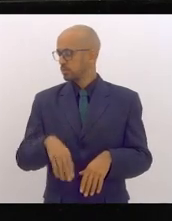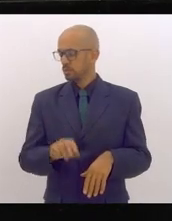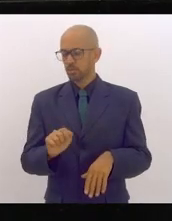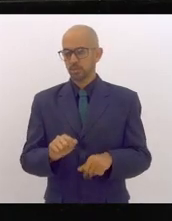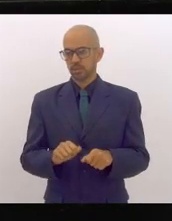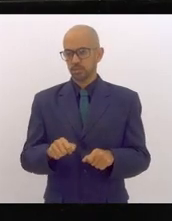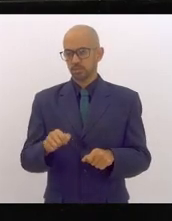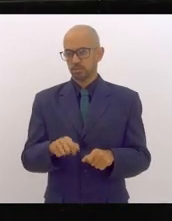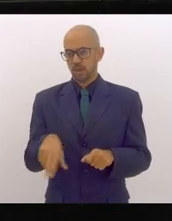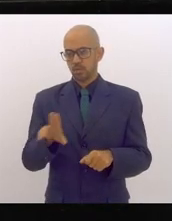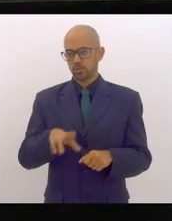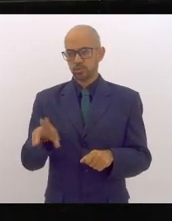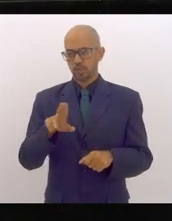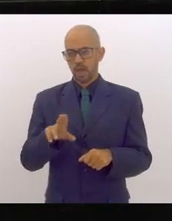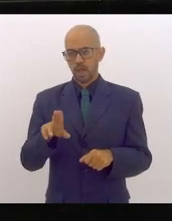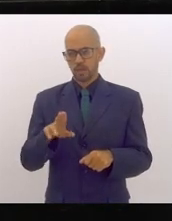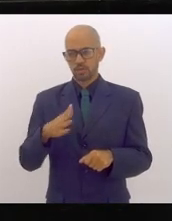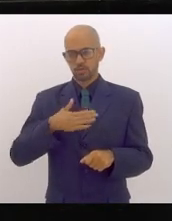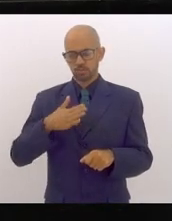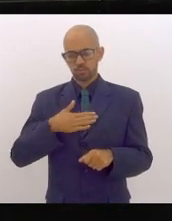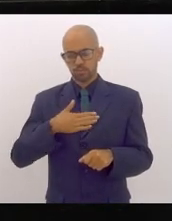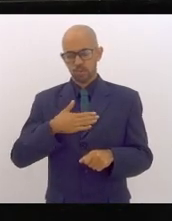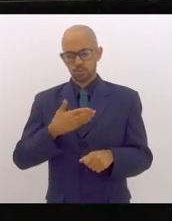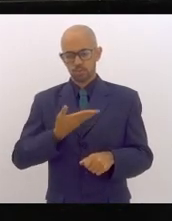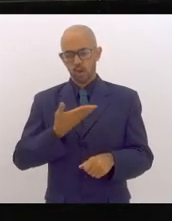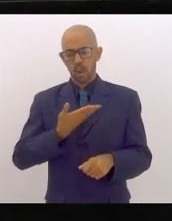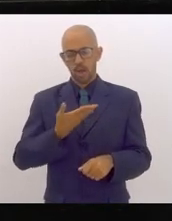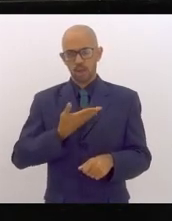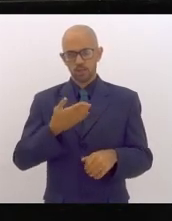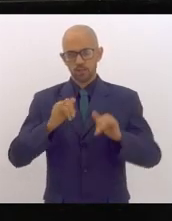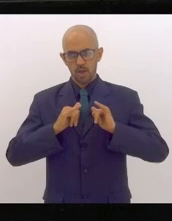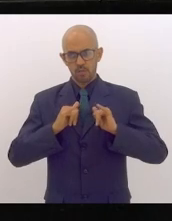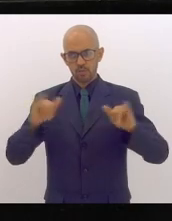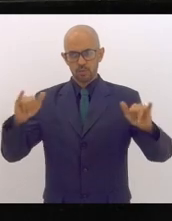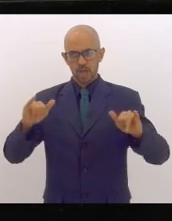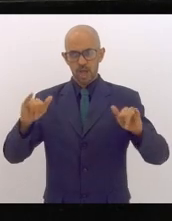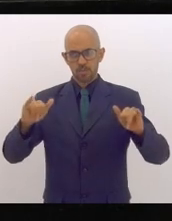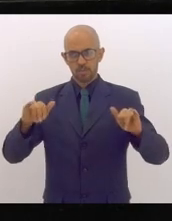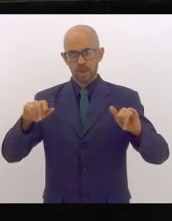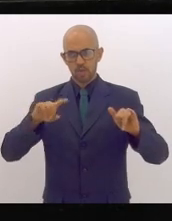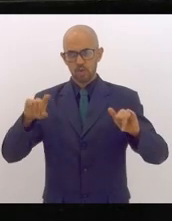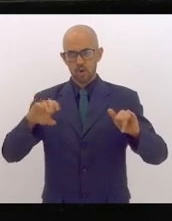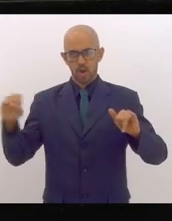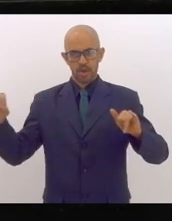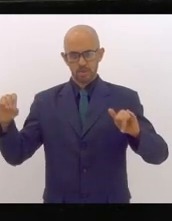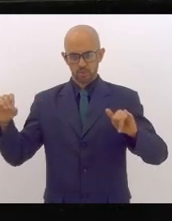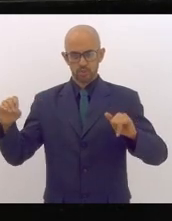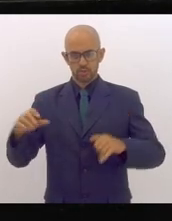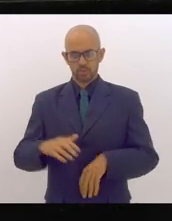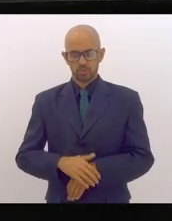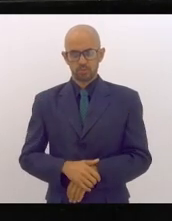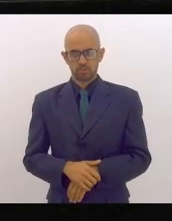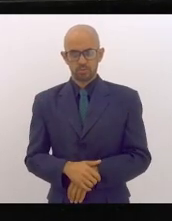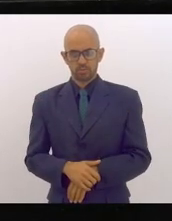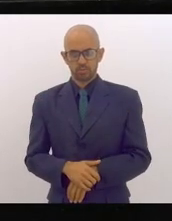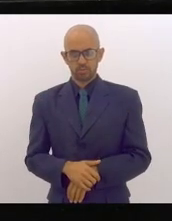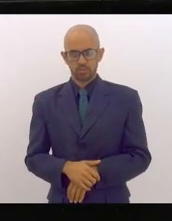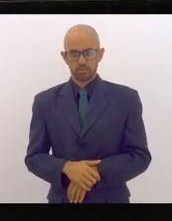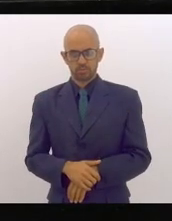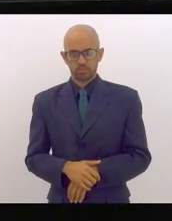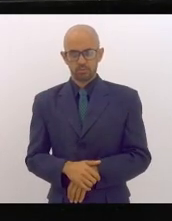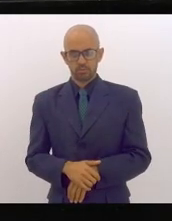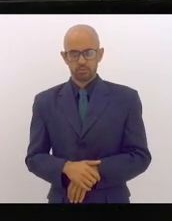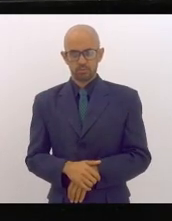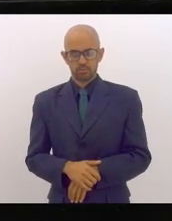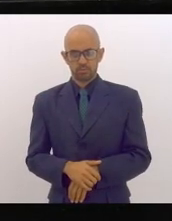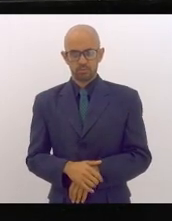bases, para meus colegas regionários, vou levar, sabe para onde? Para a minha região da Zona Oeste, lá para a minha terra, André.